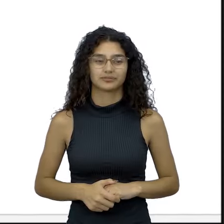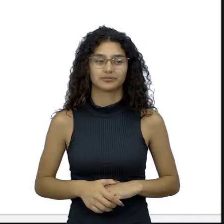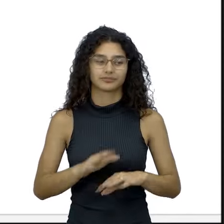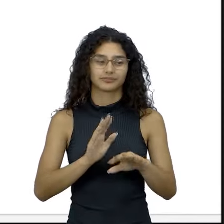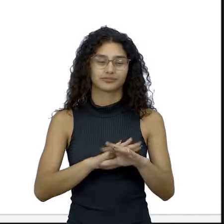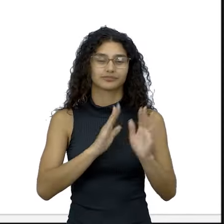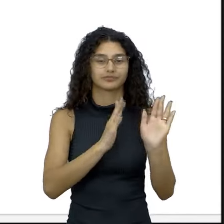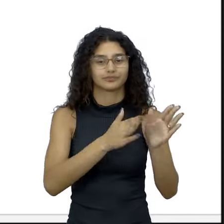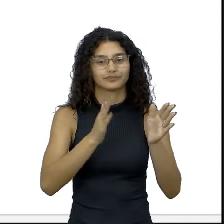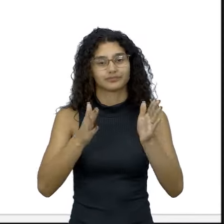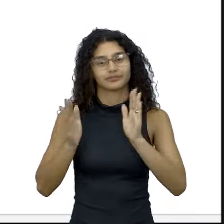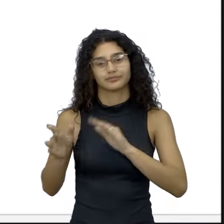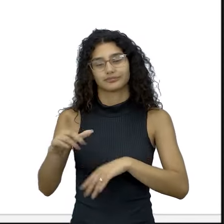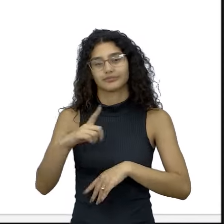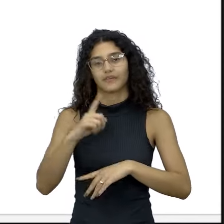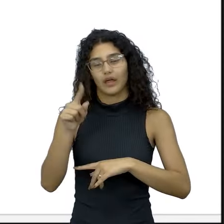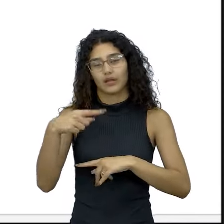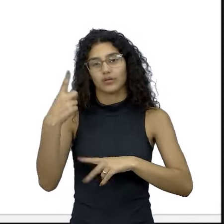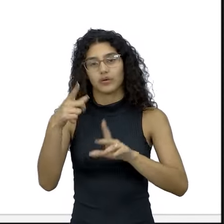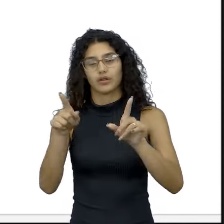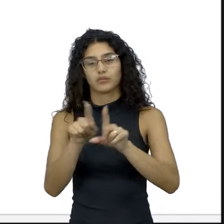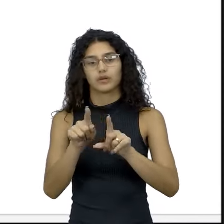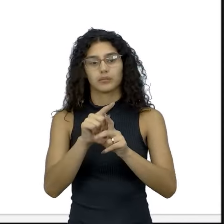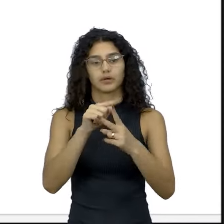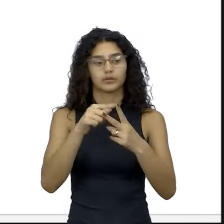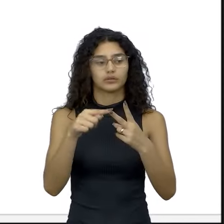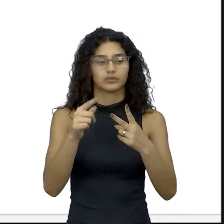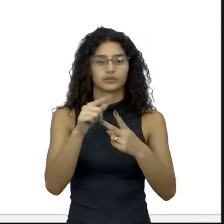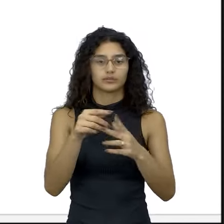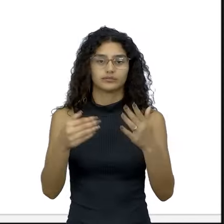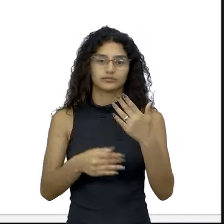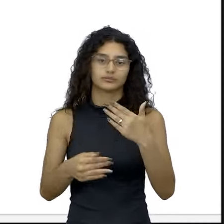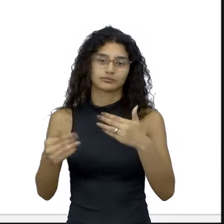partes, neste e nos próximos 2 slides.